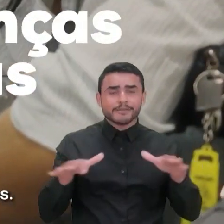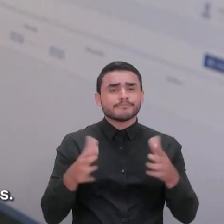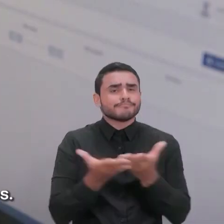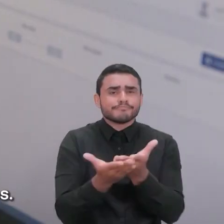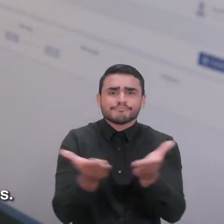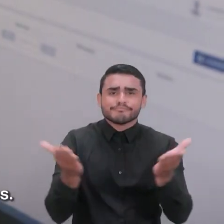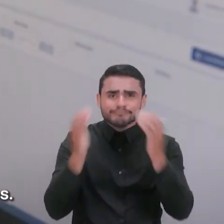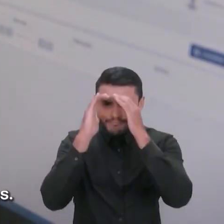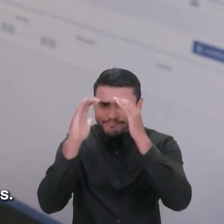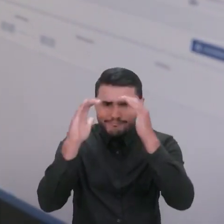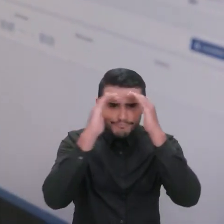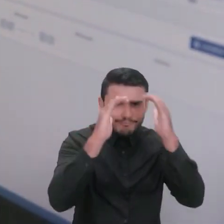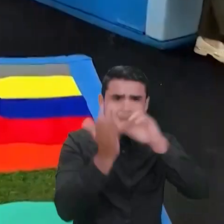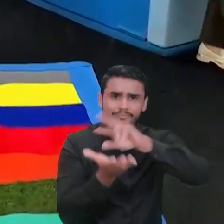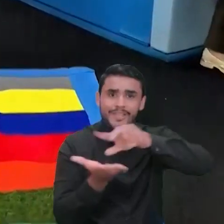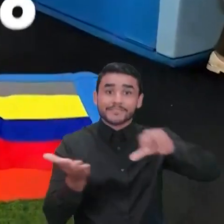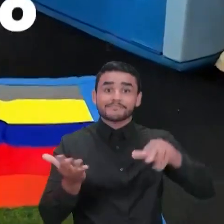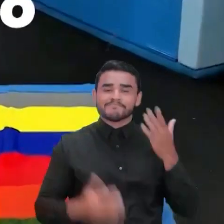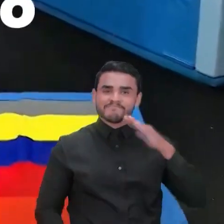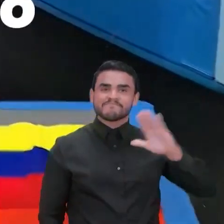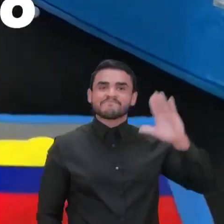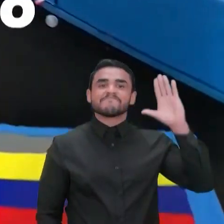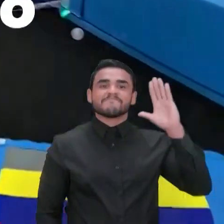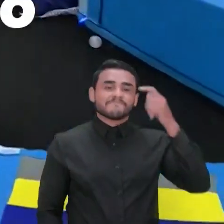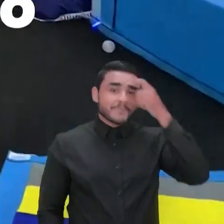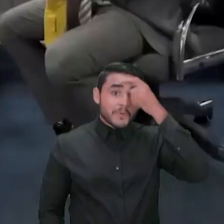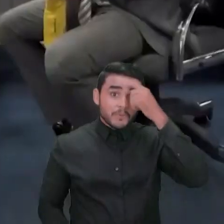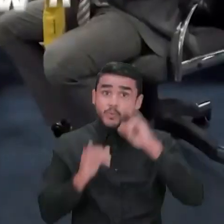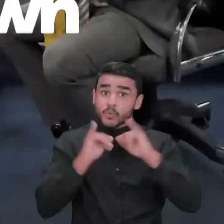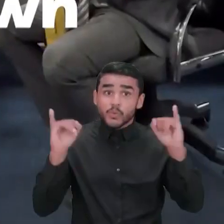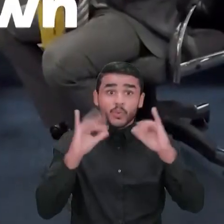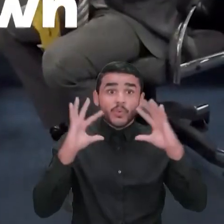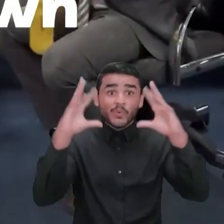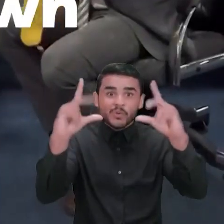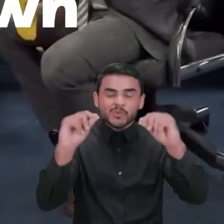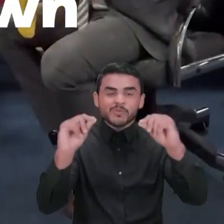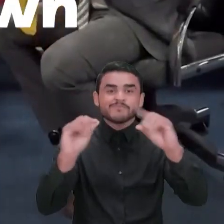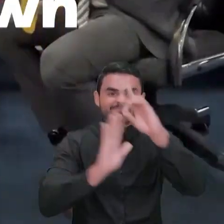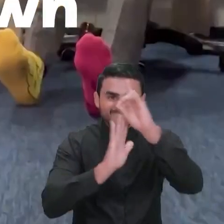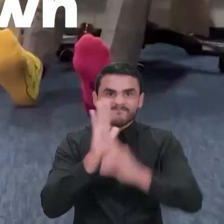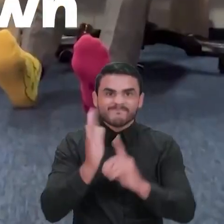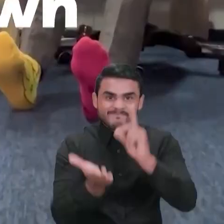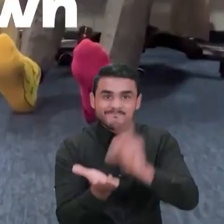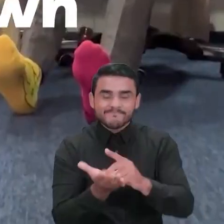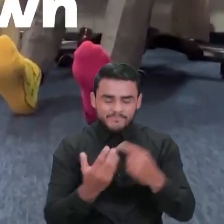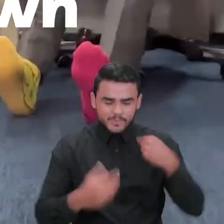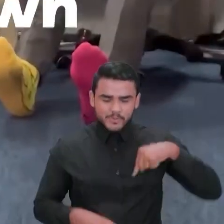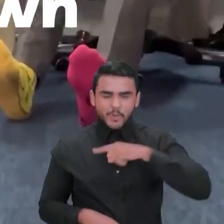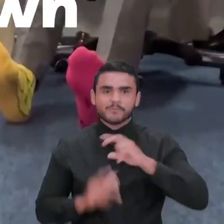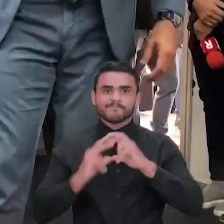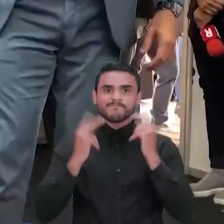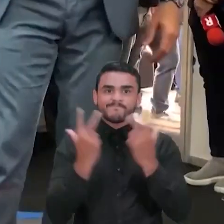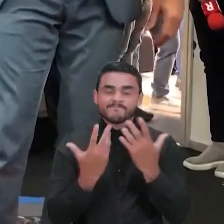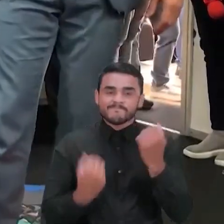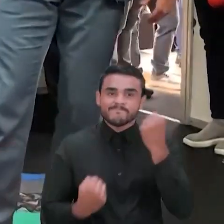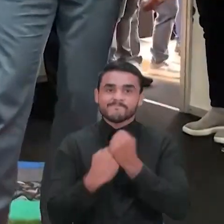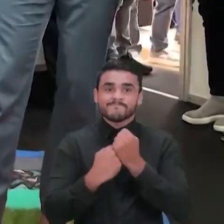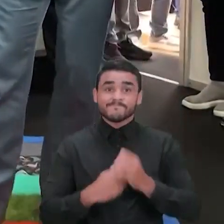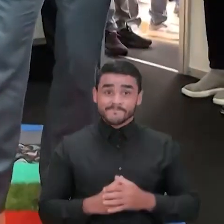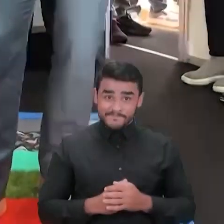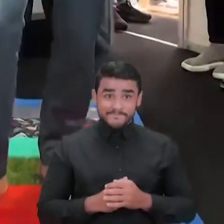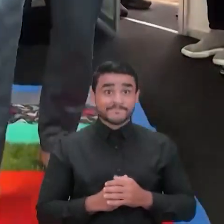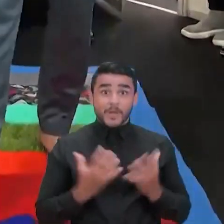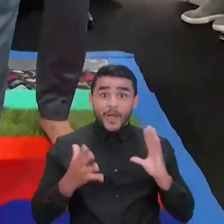acolhendo diversas realidades. Nosso dever é conscientizar a todos. Aqui, a gente veste a causa,